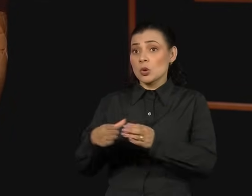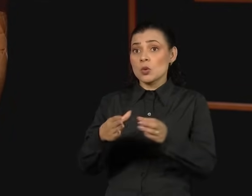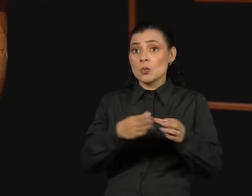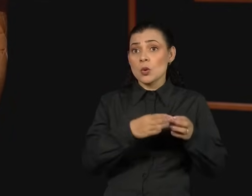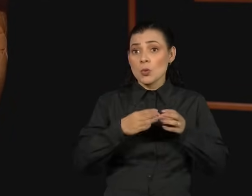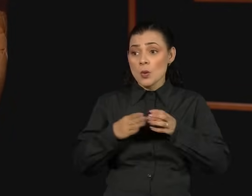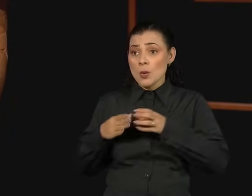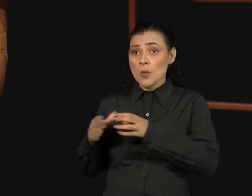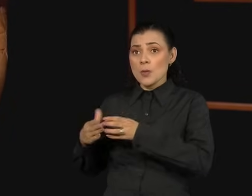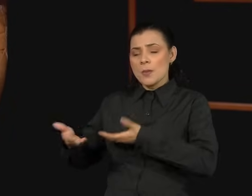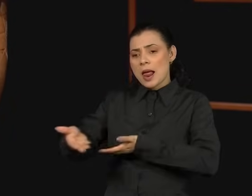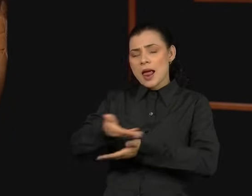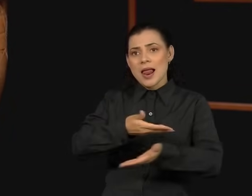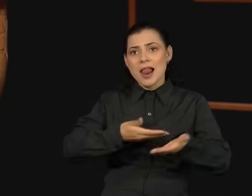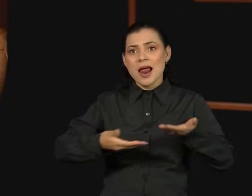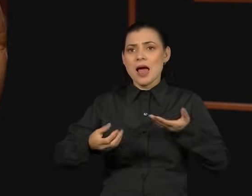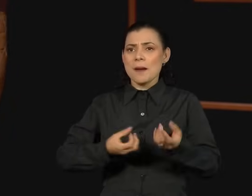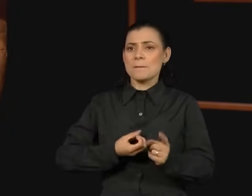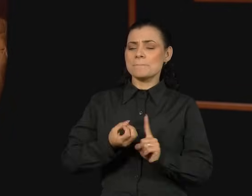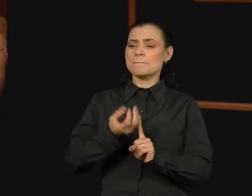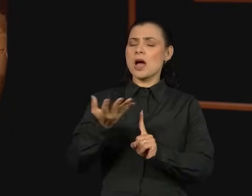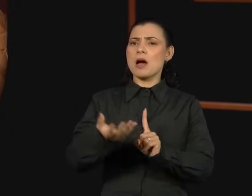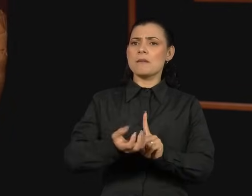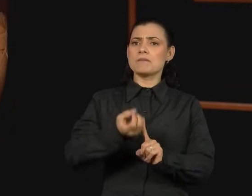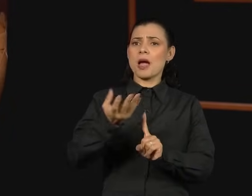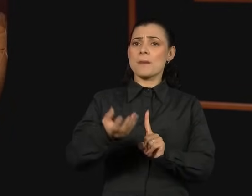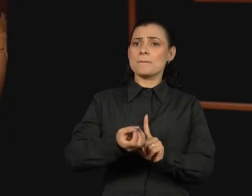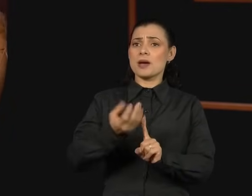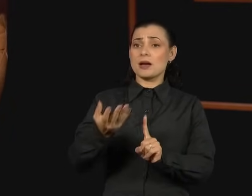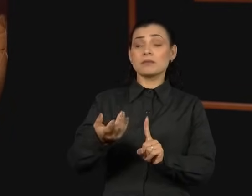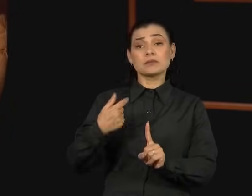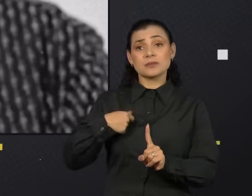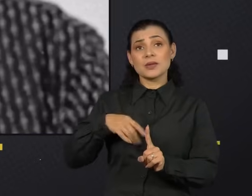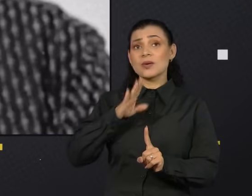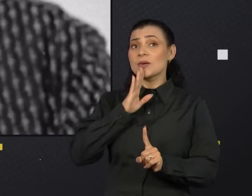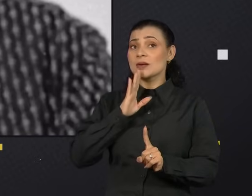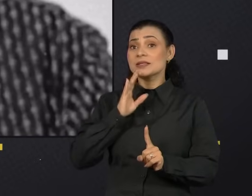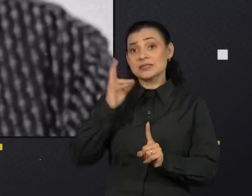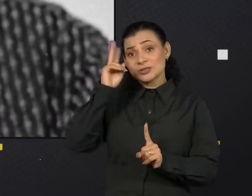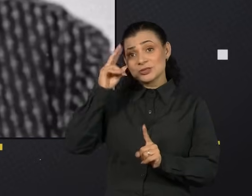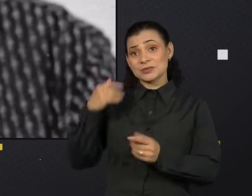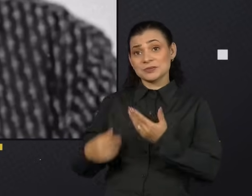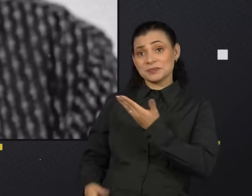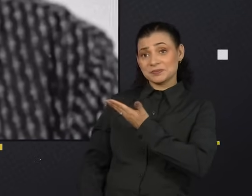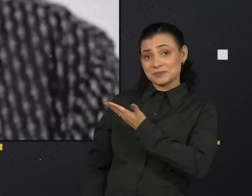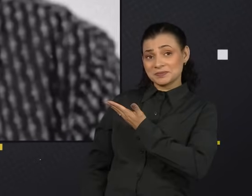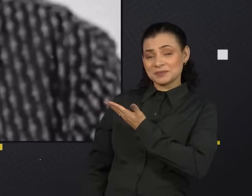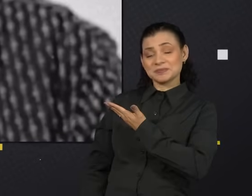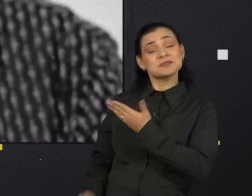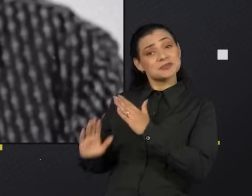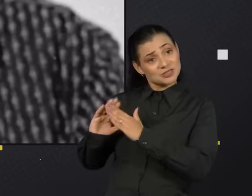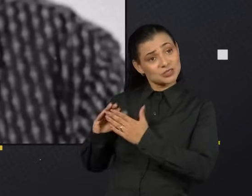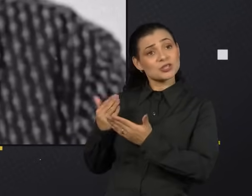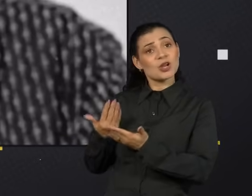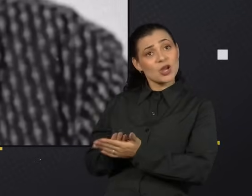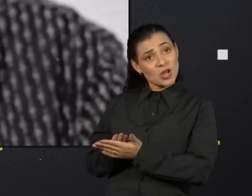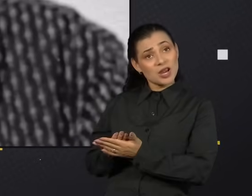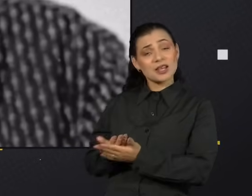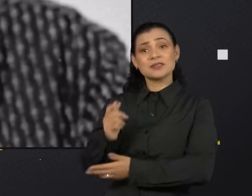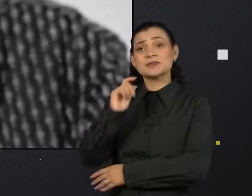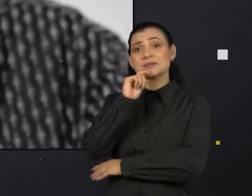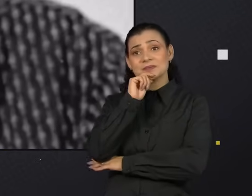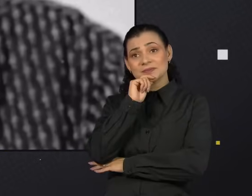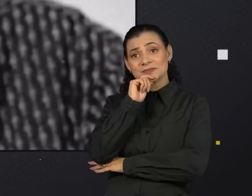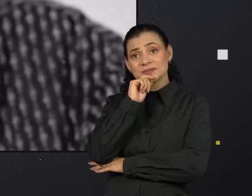que falavam poemas. Eu conheci Carlos Drummond de Andrade assim, na escola,